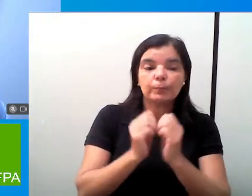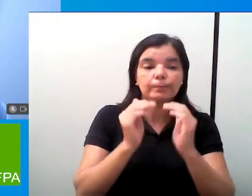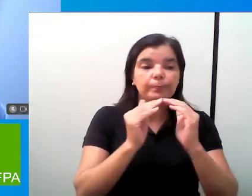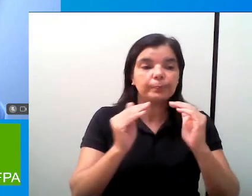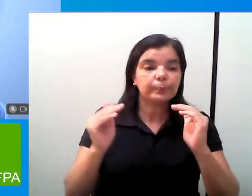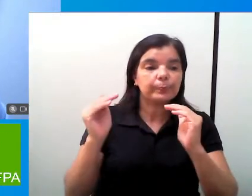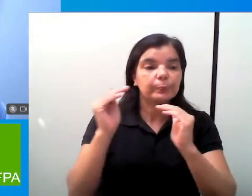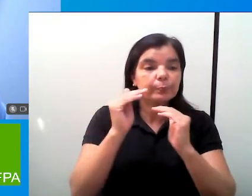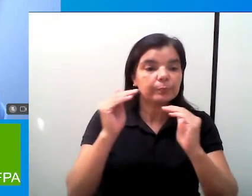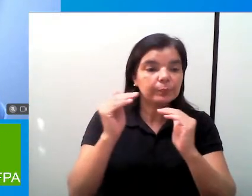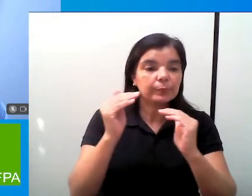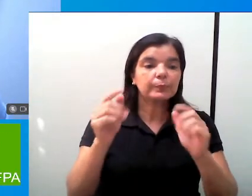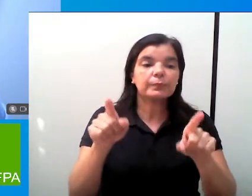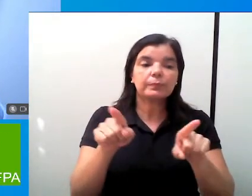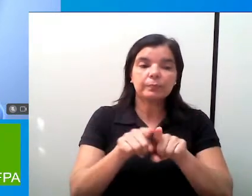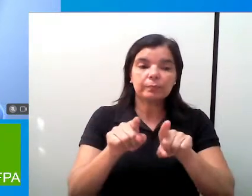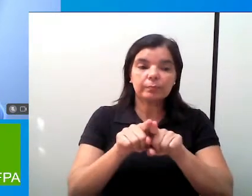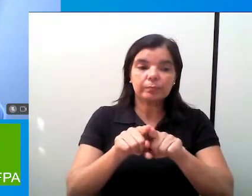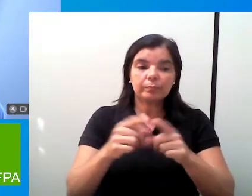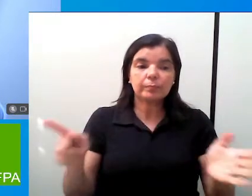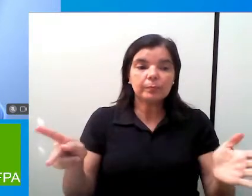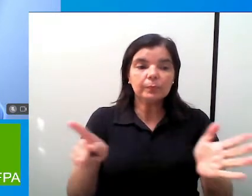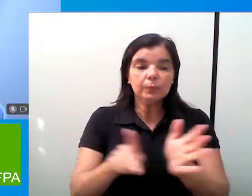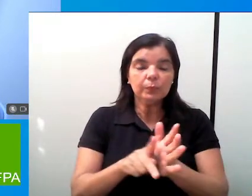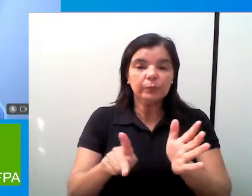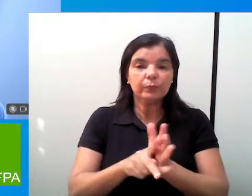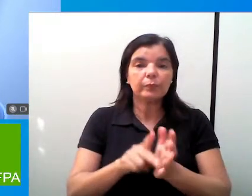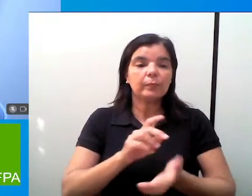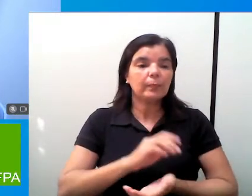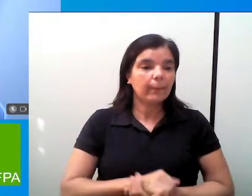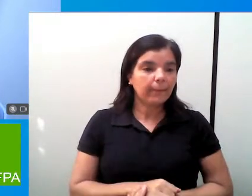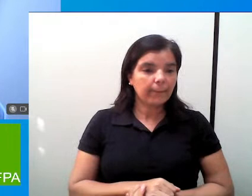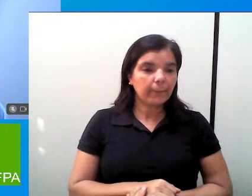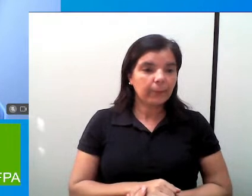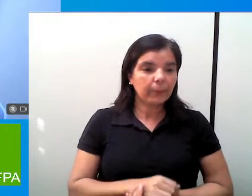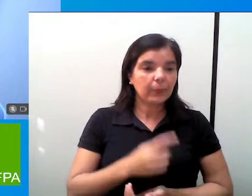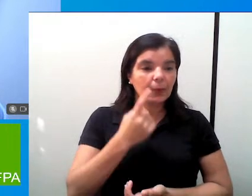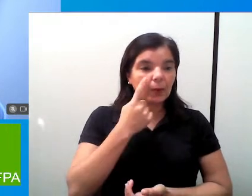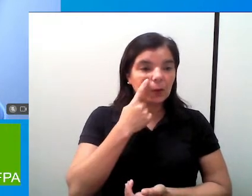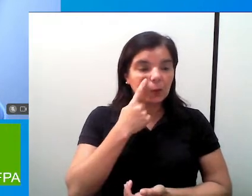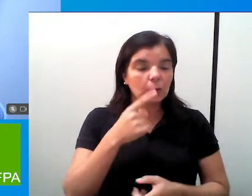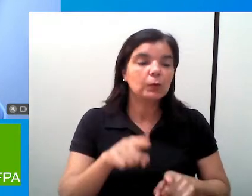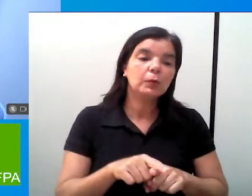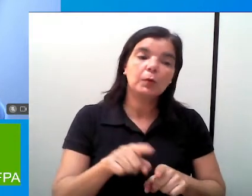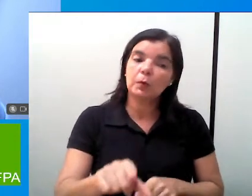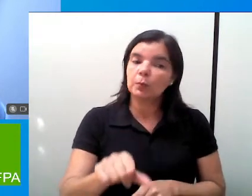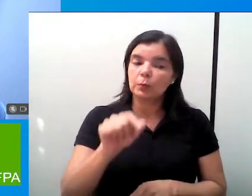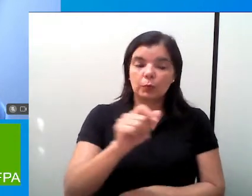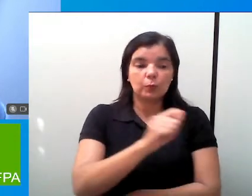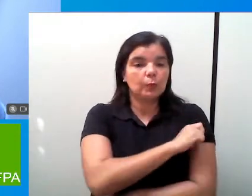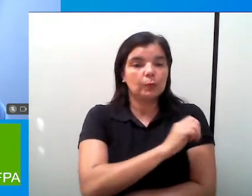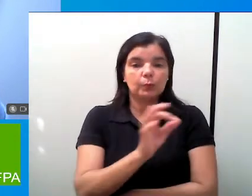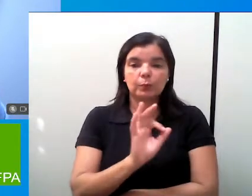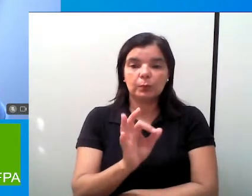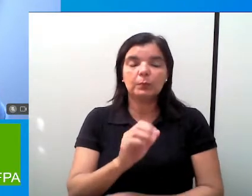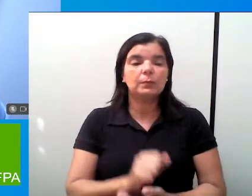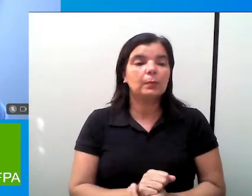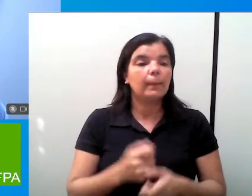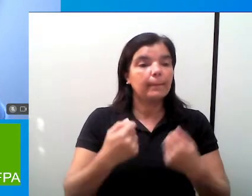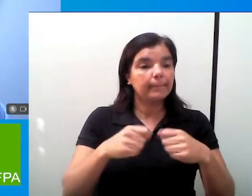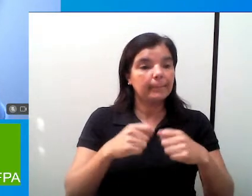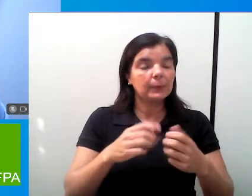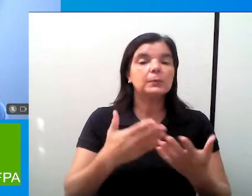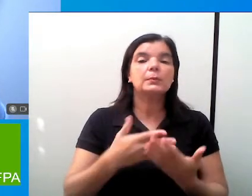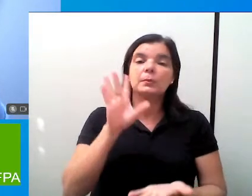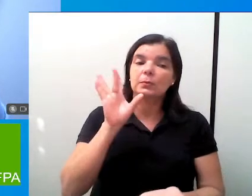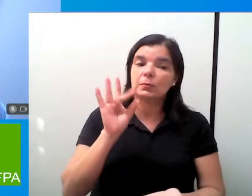transversal à extensão ou à própria tríade, como eu já disse, eu acho que não pode ser uma opção para o nosso aluno, não. Precisa ser realmente uma